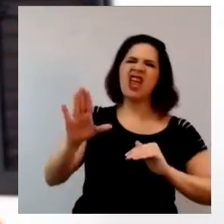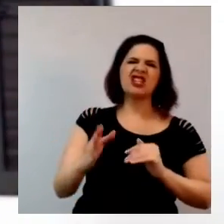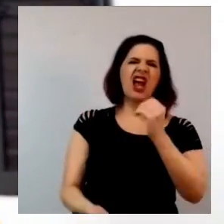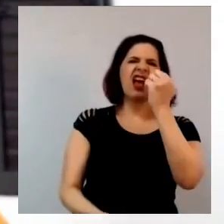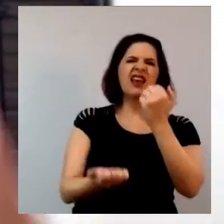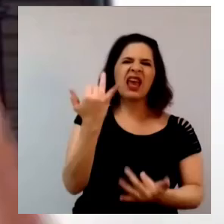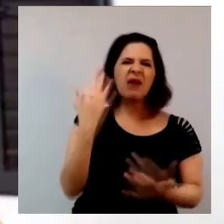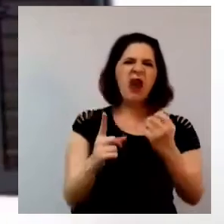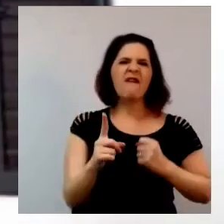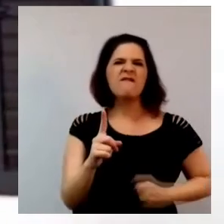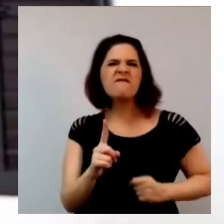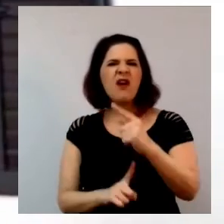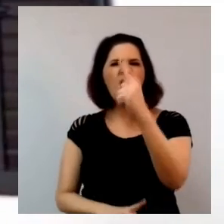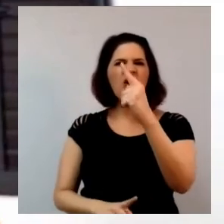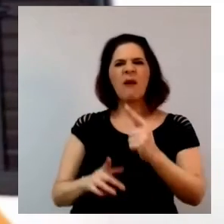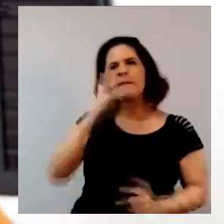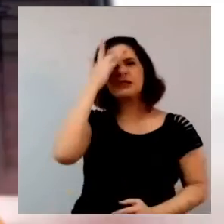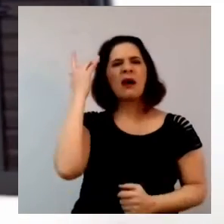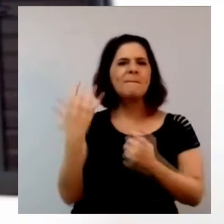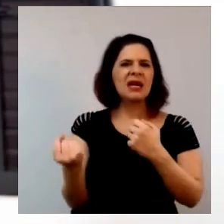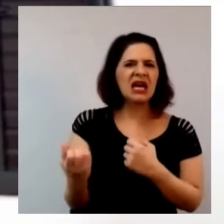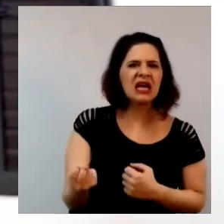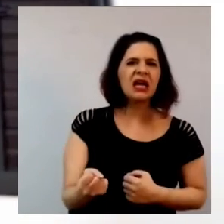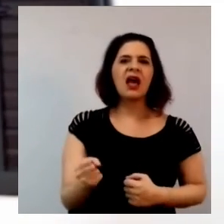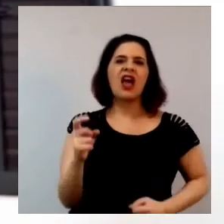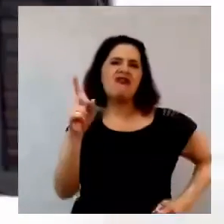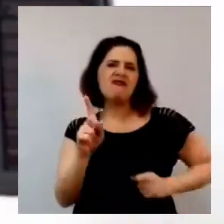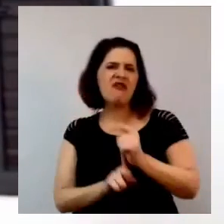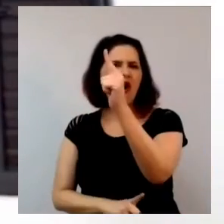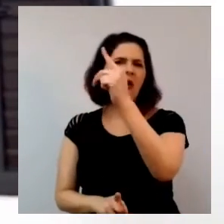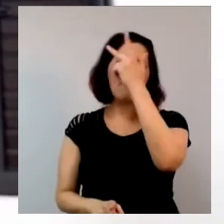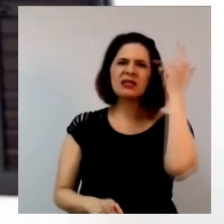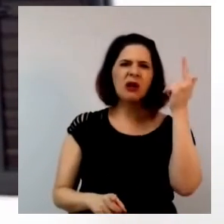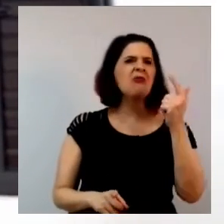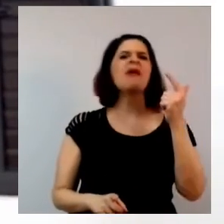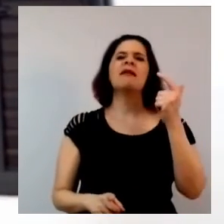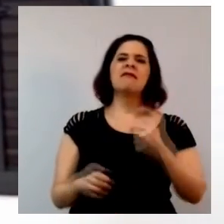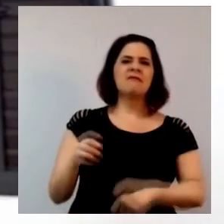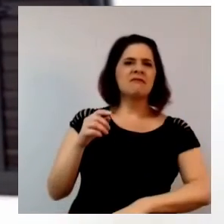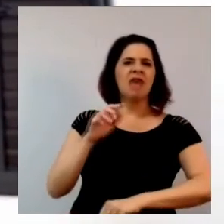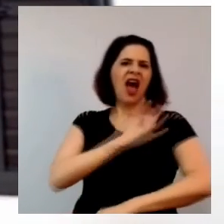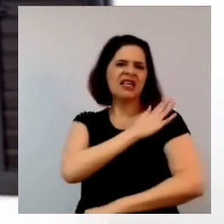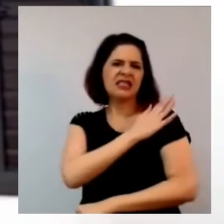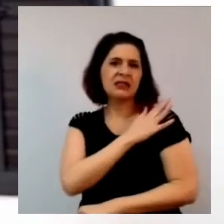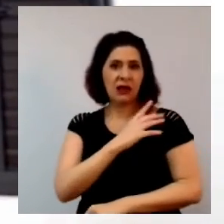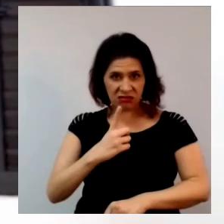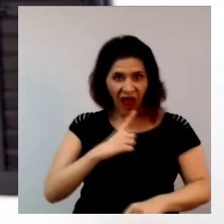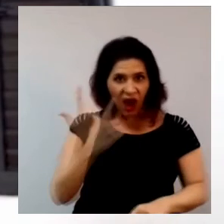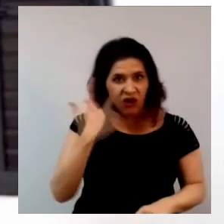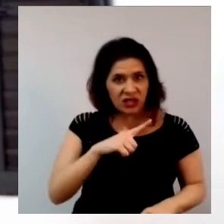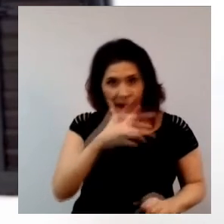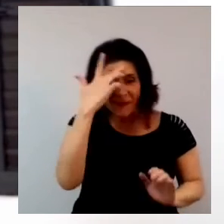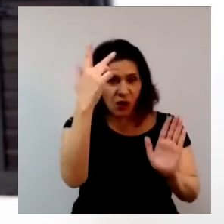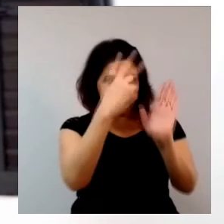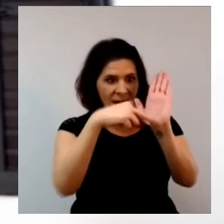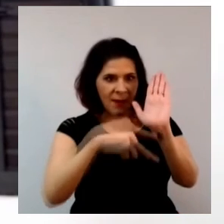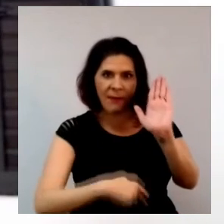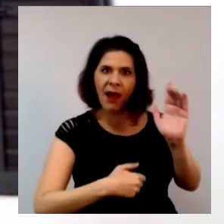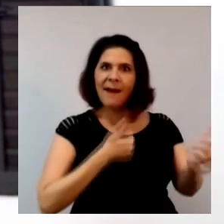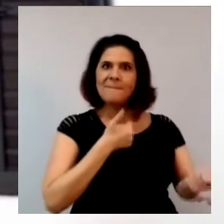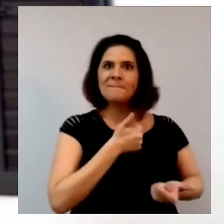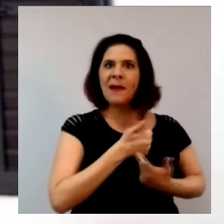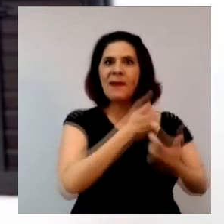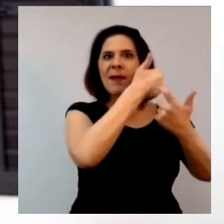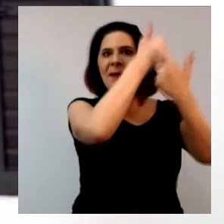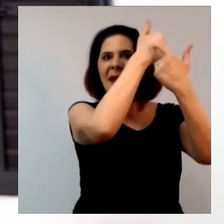brancos, fogo nos racistas, tal, sabe? Isso daí ia fazer com que os nossos números disparassem. Mas a gente não quer entregar assim,